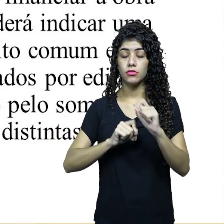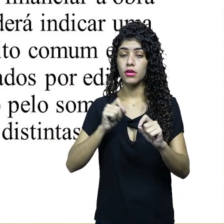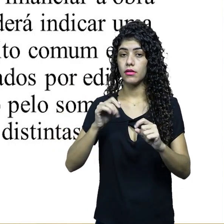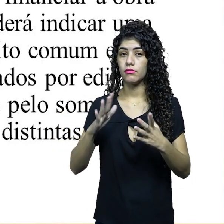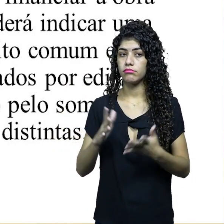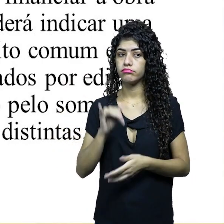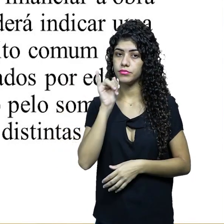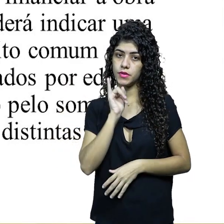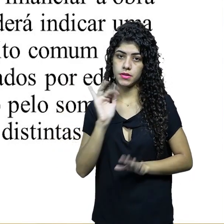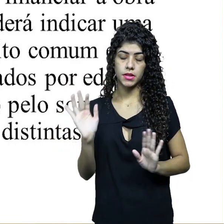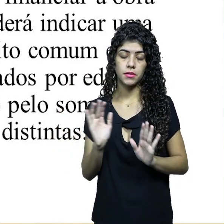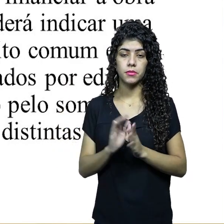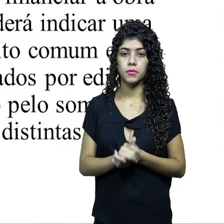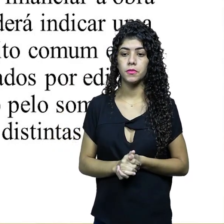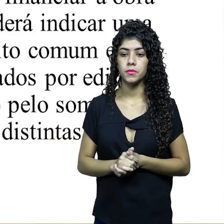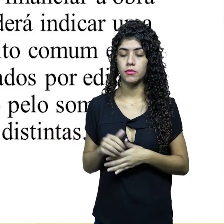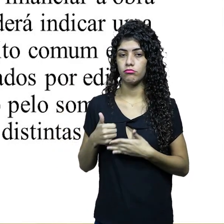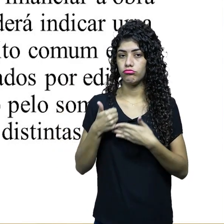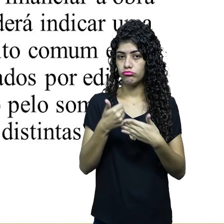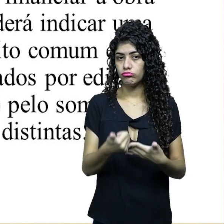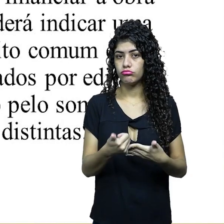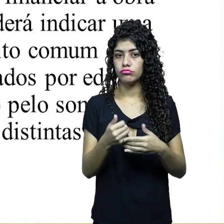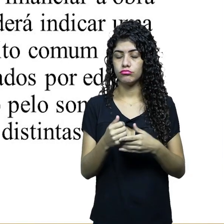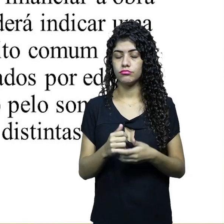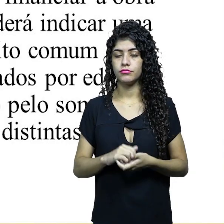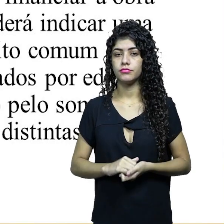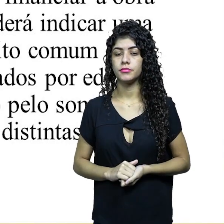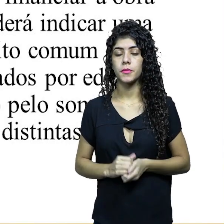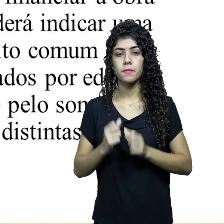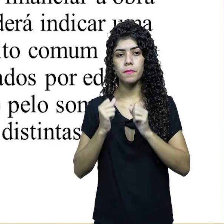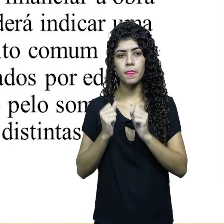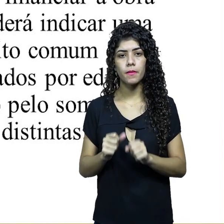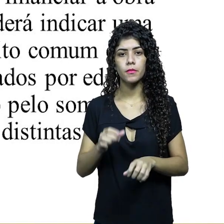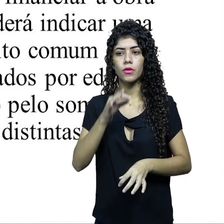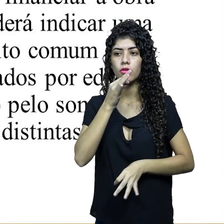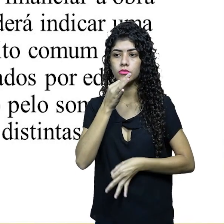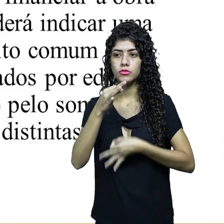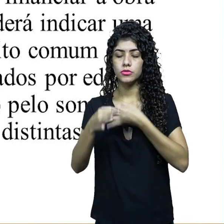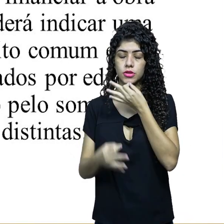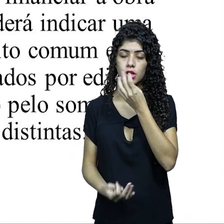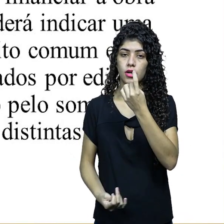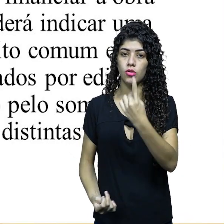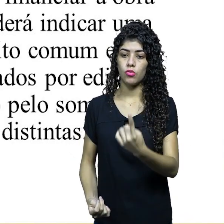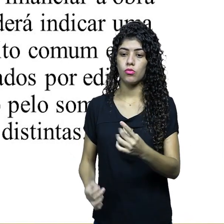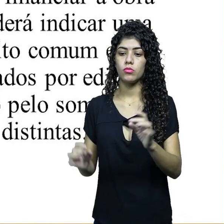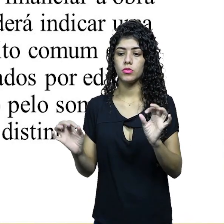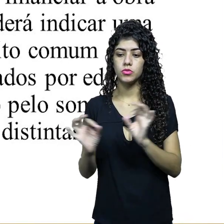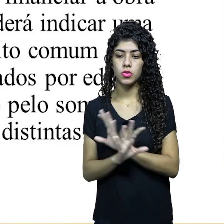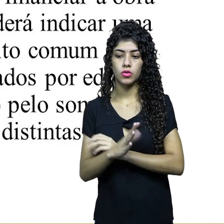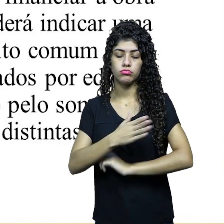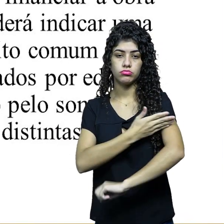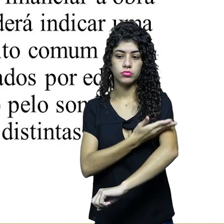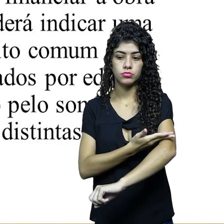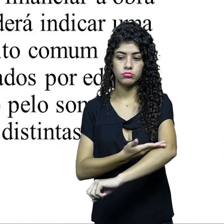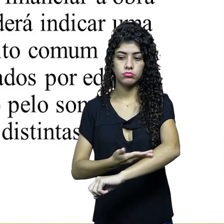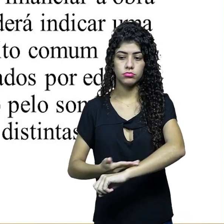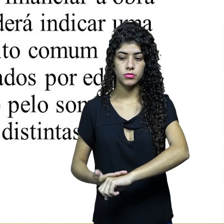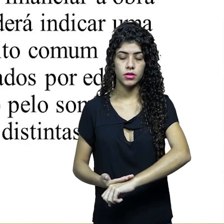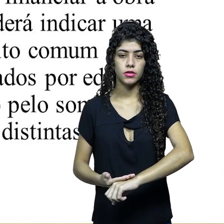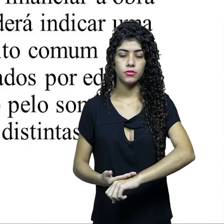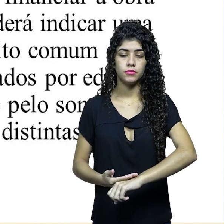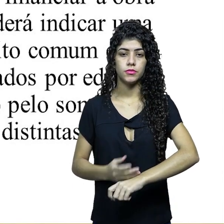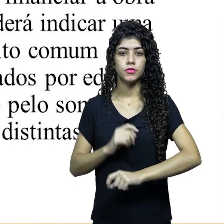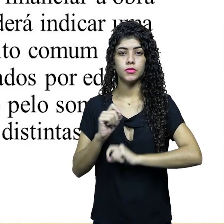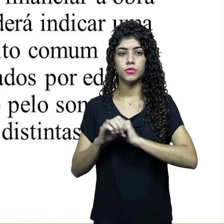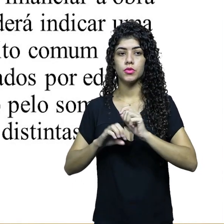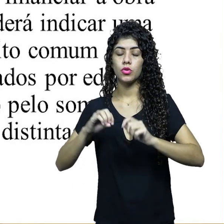uma estimativa, financiar a obra audiovisual. Poderá indicar uma única fonte, muito comum em projetos financiados por